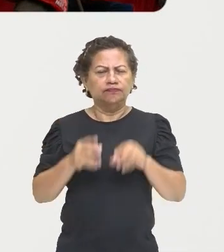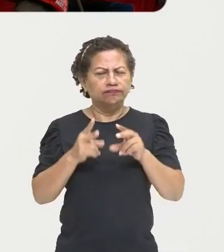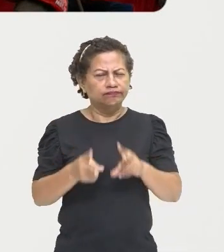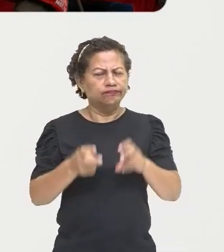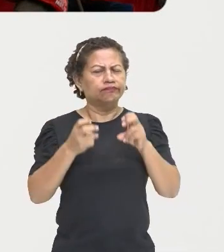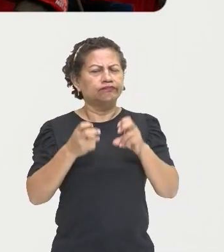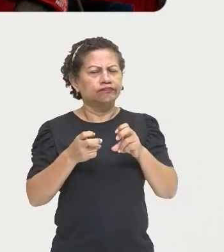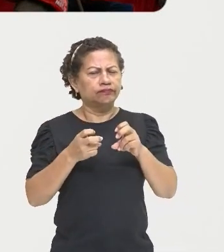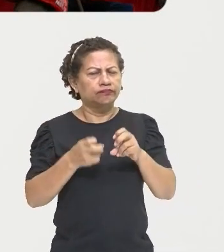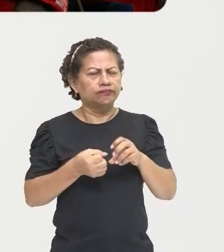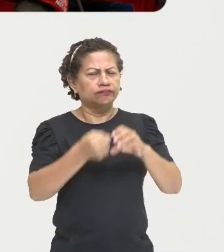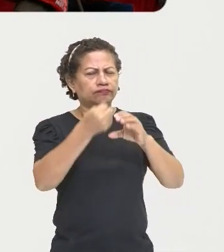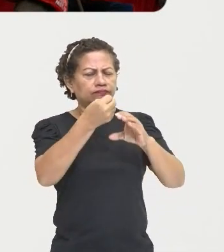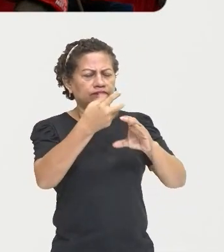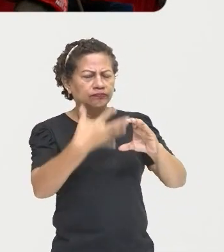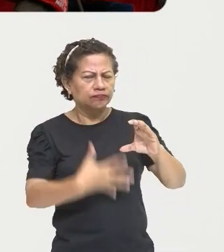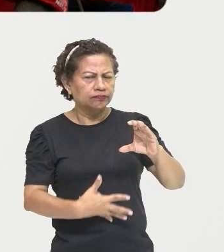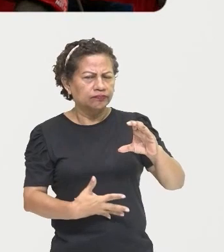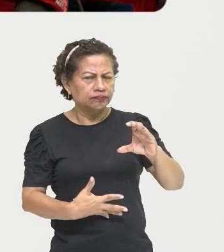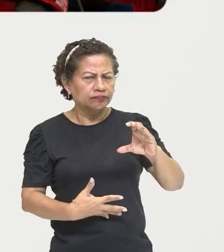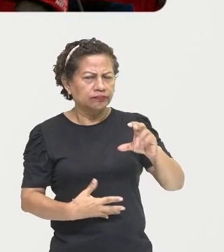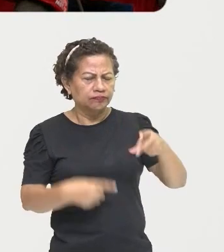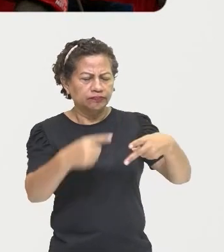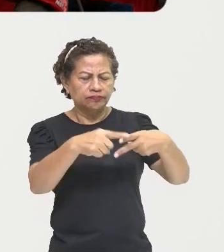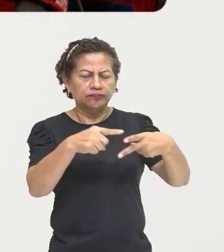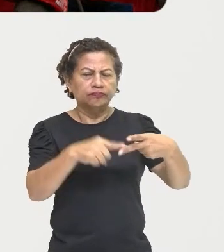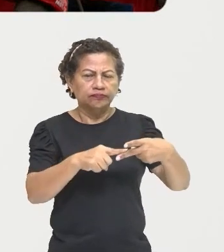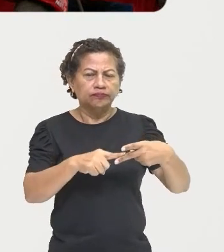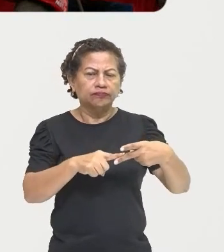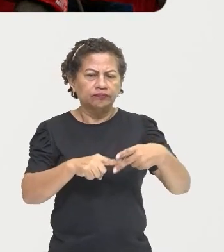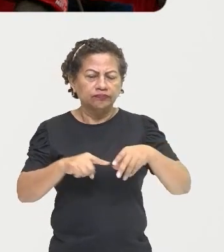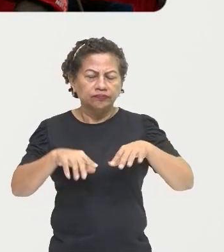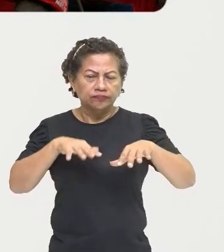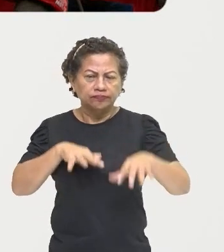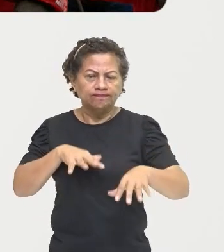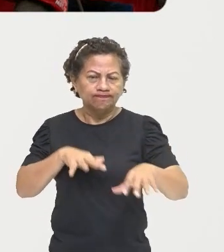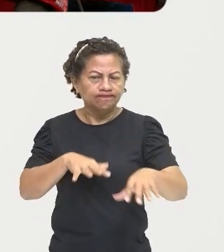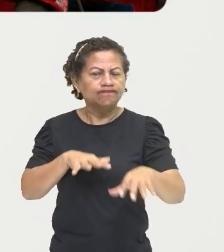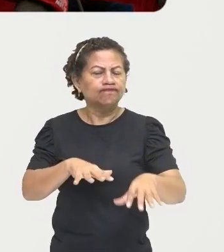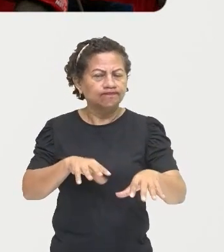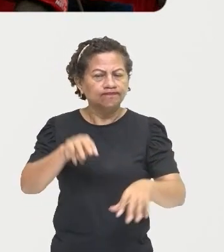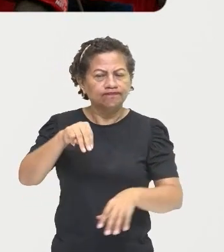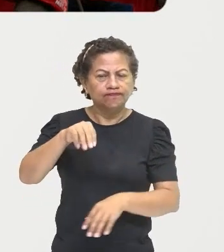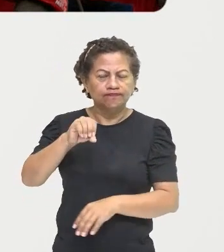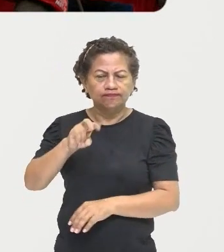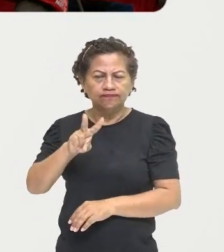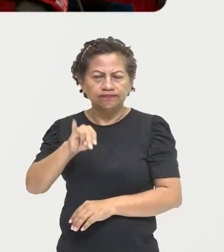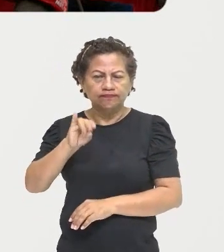características de cada um desses dois movimentos que norteia a luta do